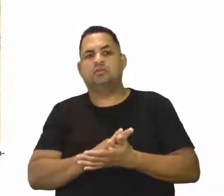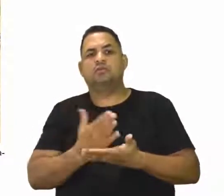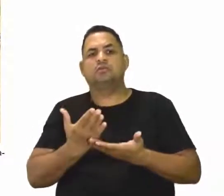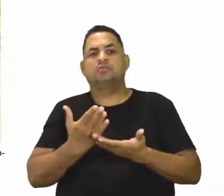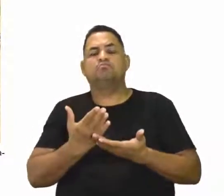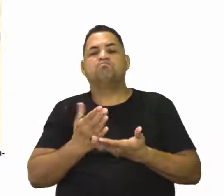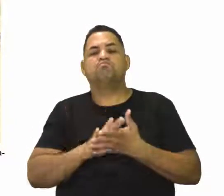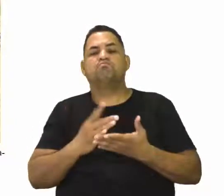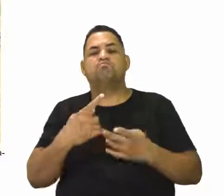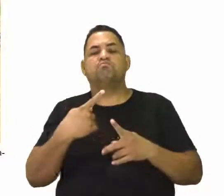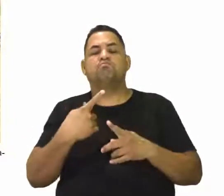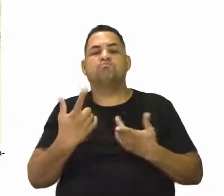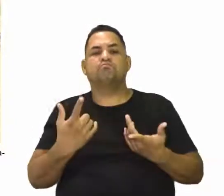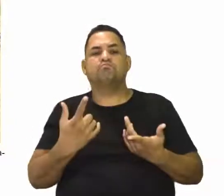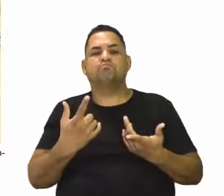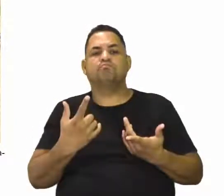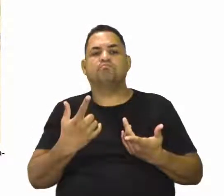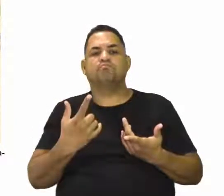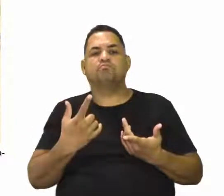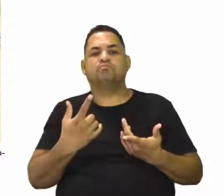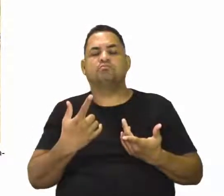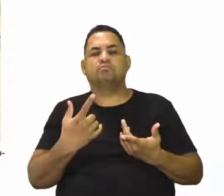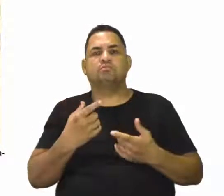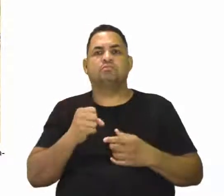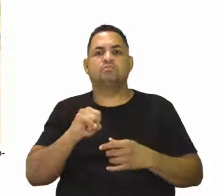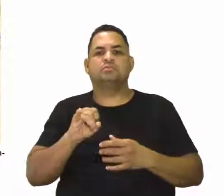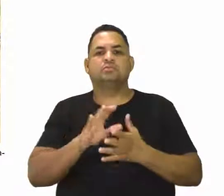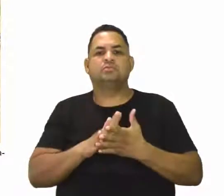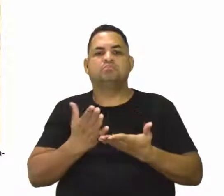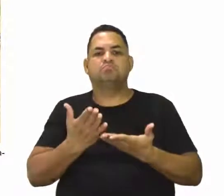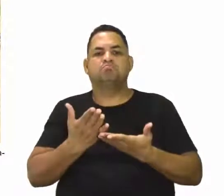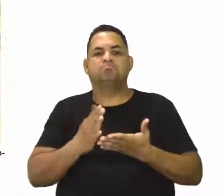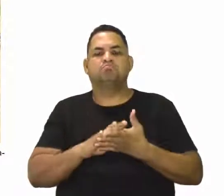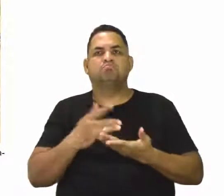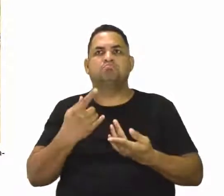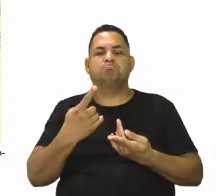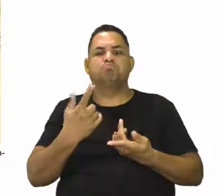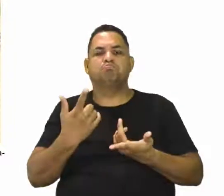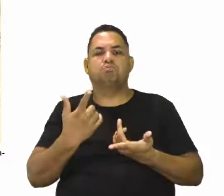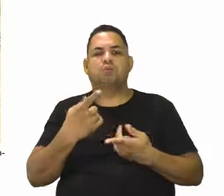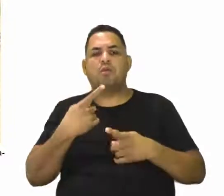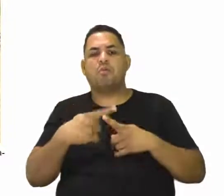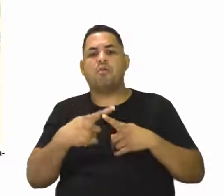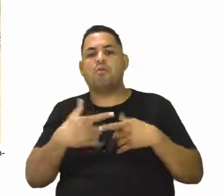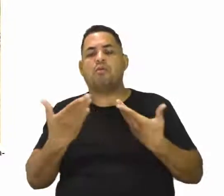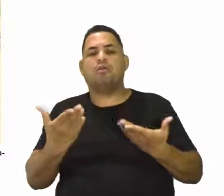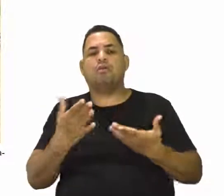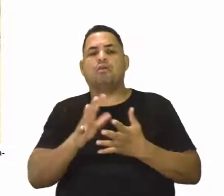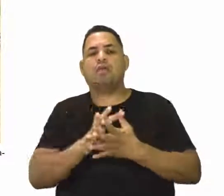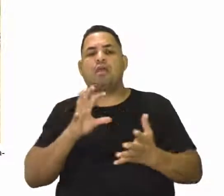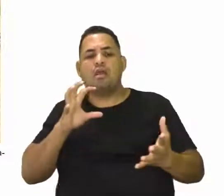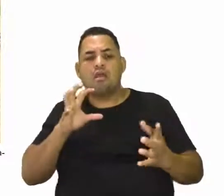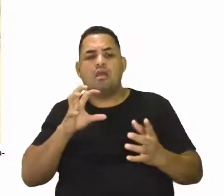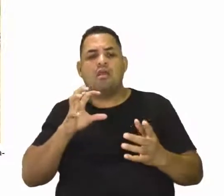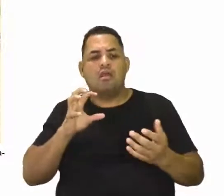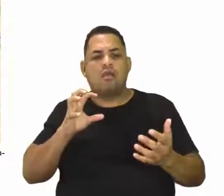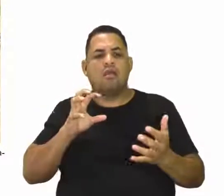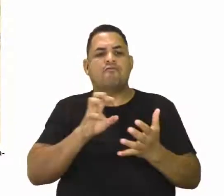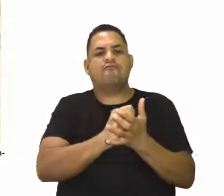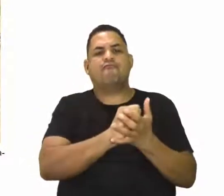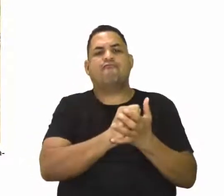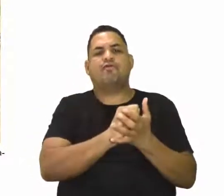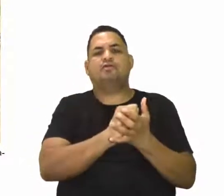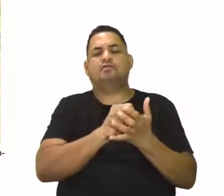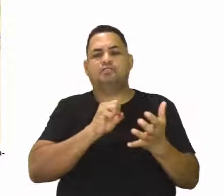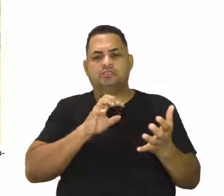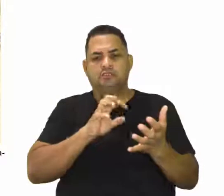sobre o qual se buscava a algum pretexto querem invadir o Afeganistão O que é porque